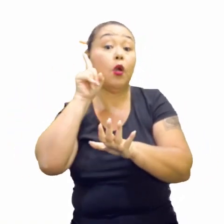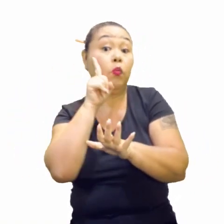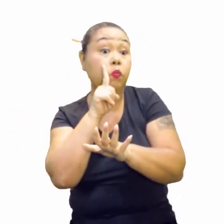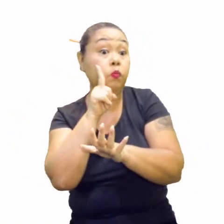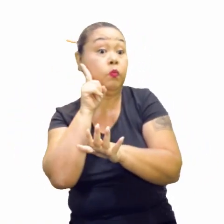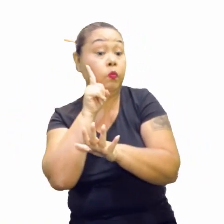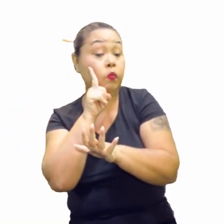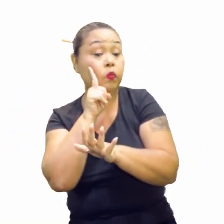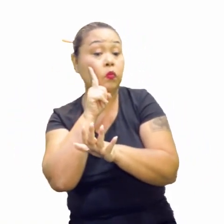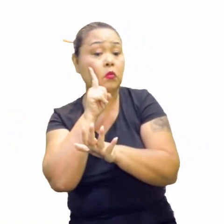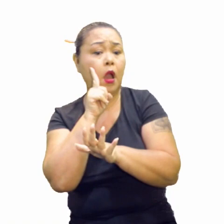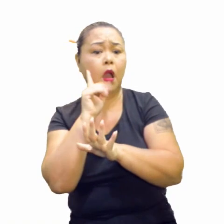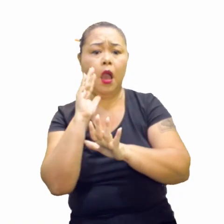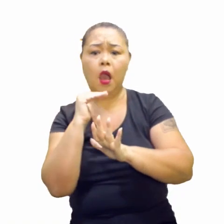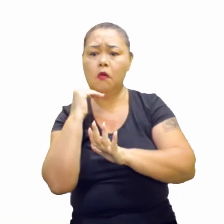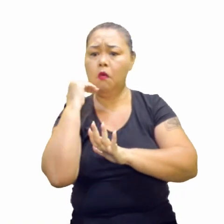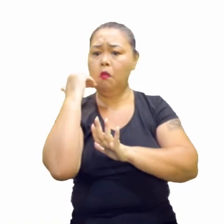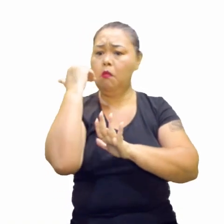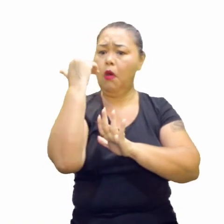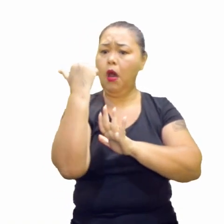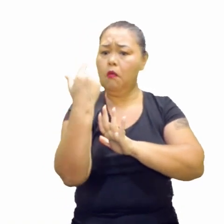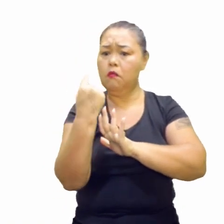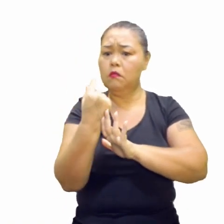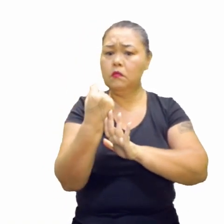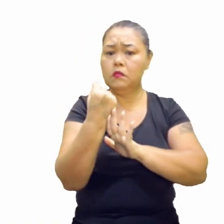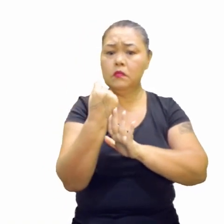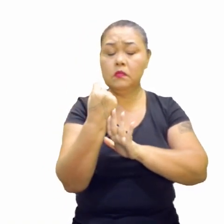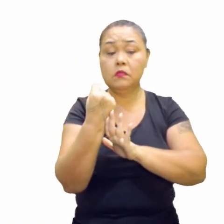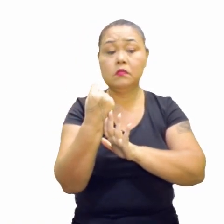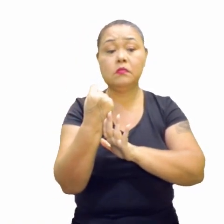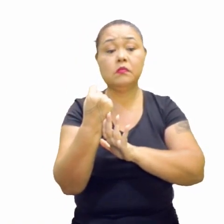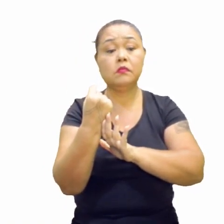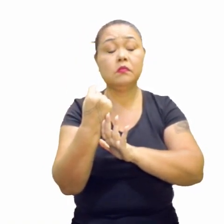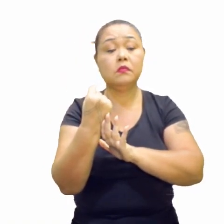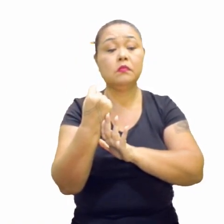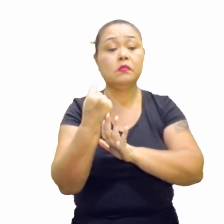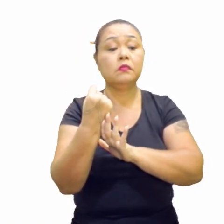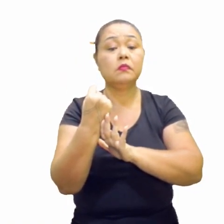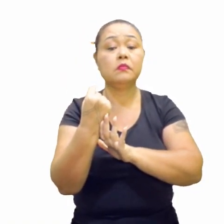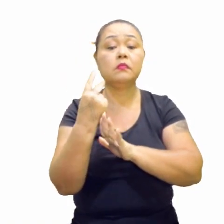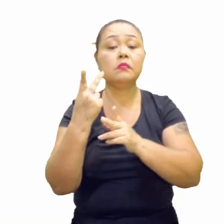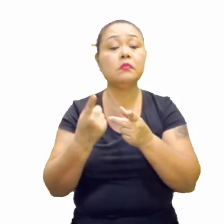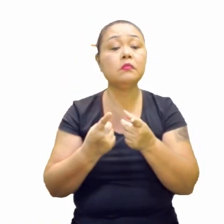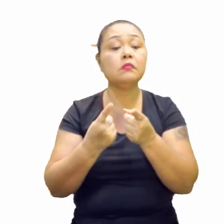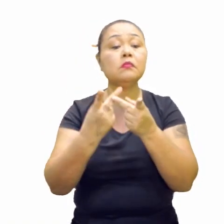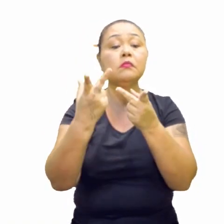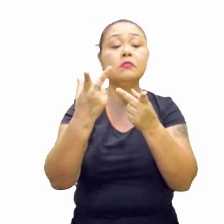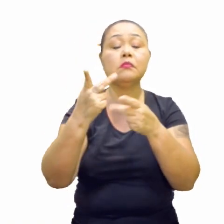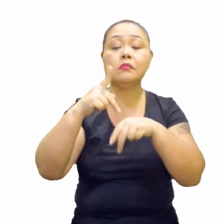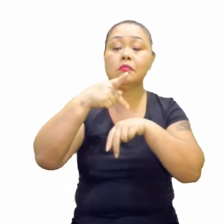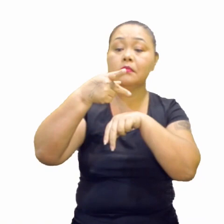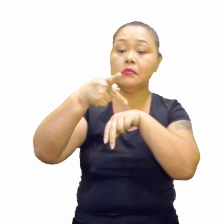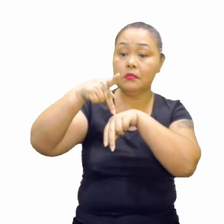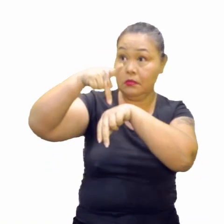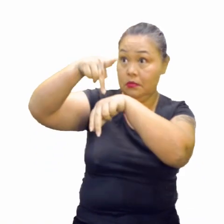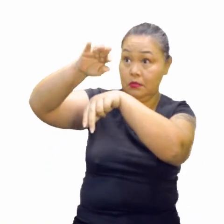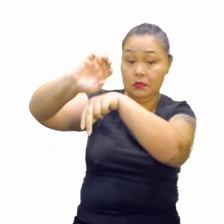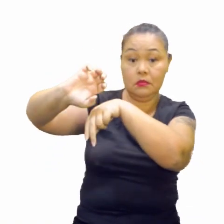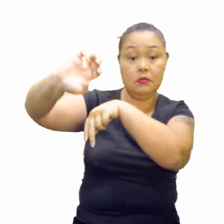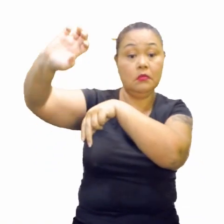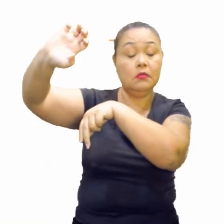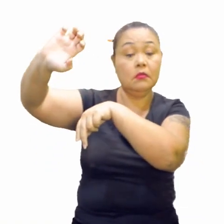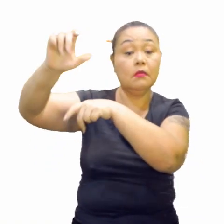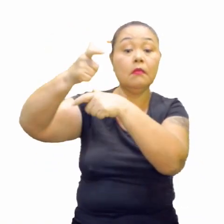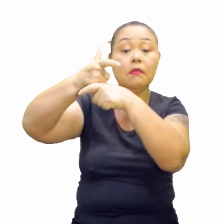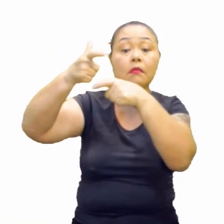em notável crescimento econômico, exportavam a países europeus a maior